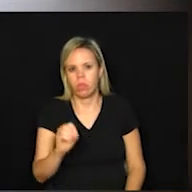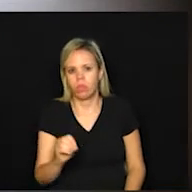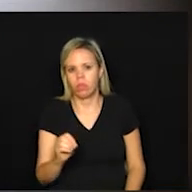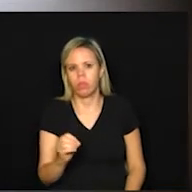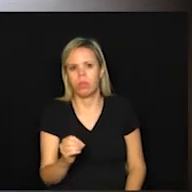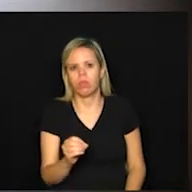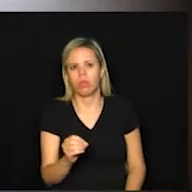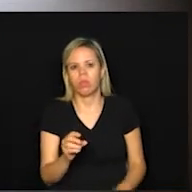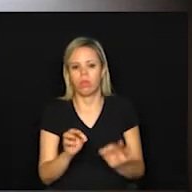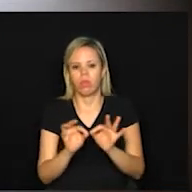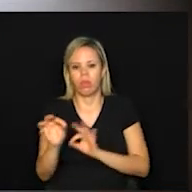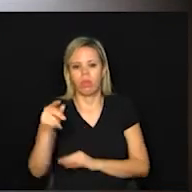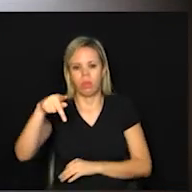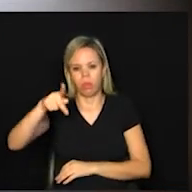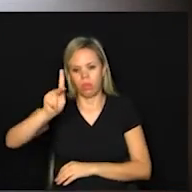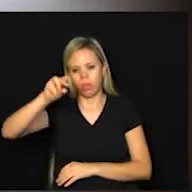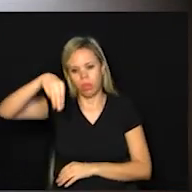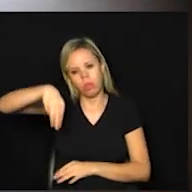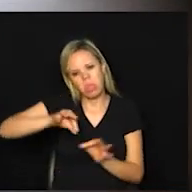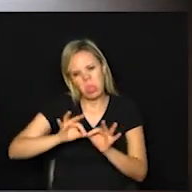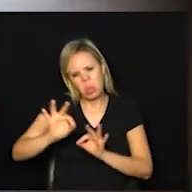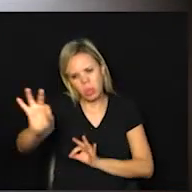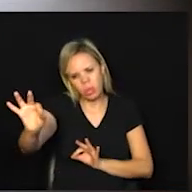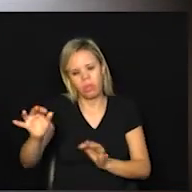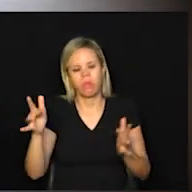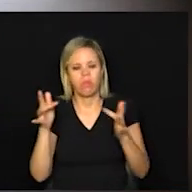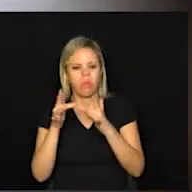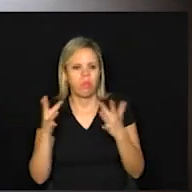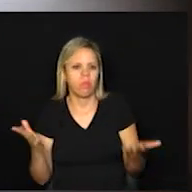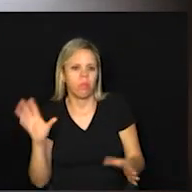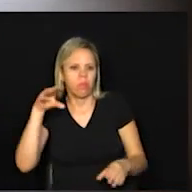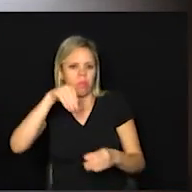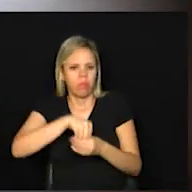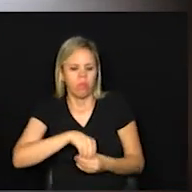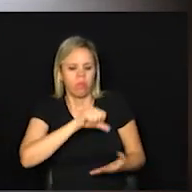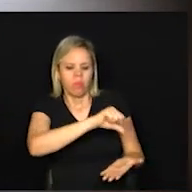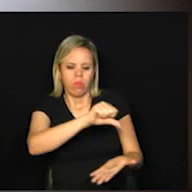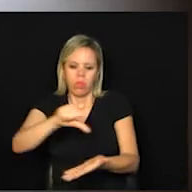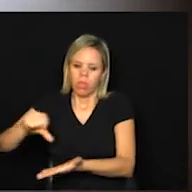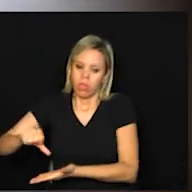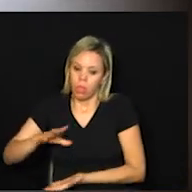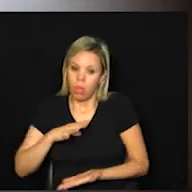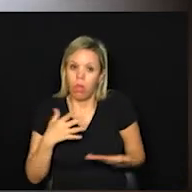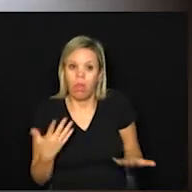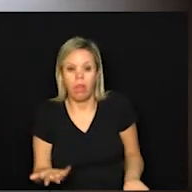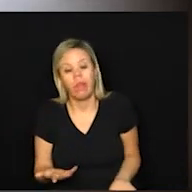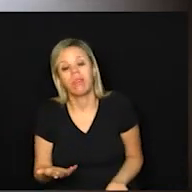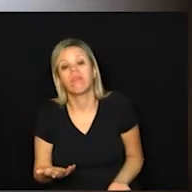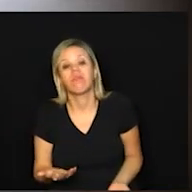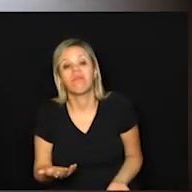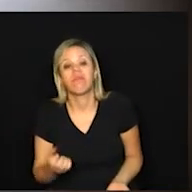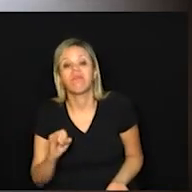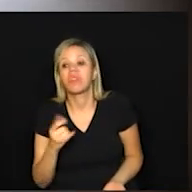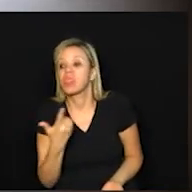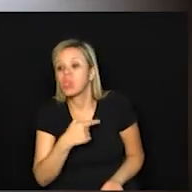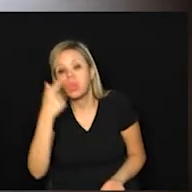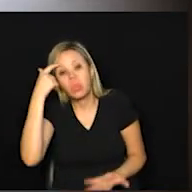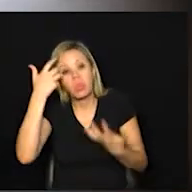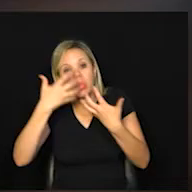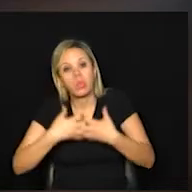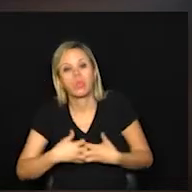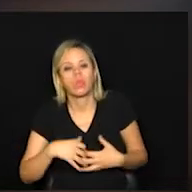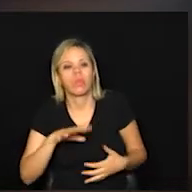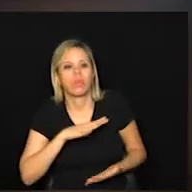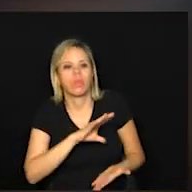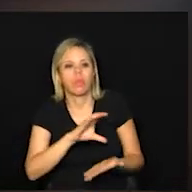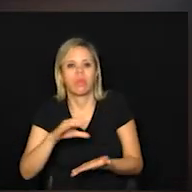270 quilômetros só de linhas de conectividade dentro do nosso território. E adianta se a gente não pensar